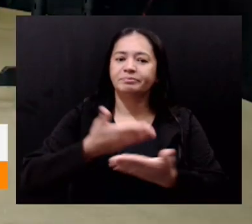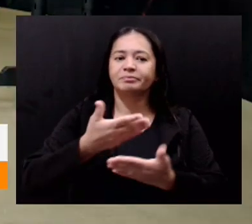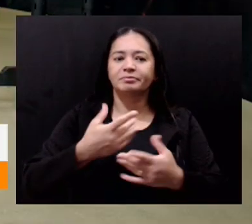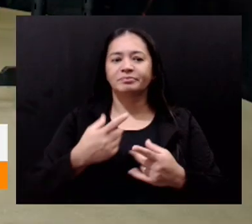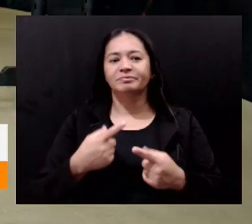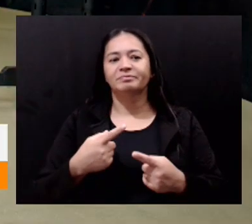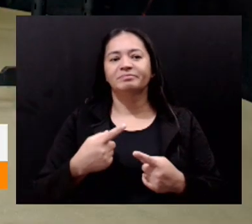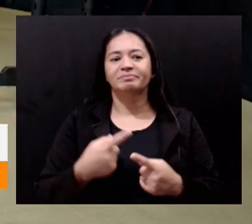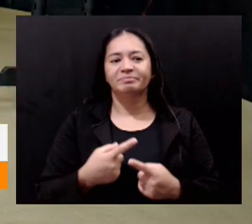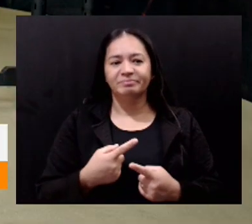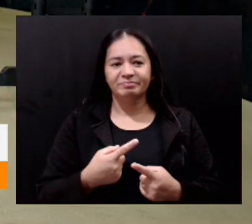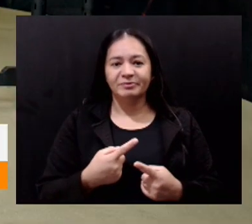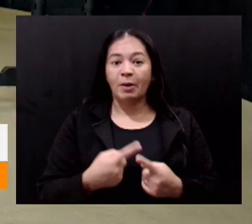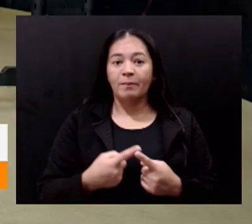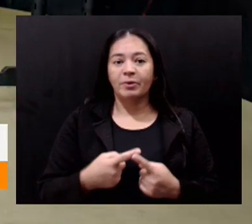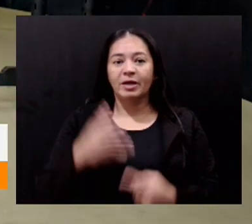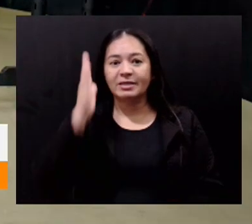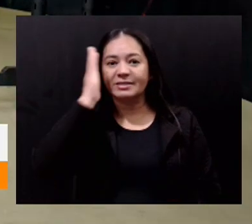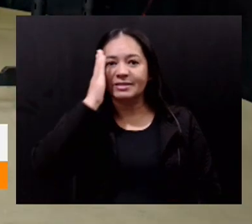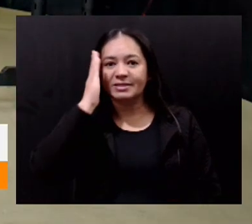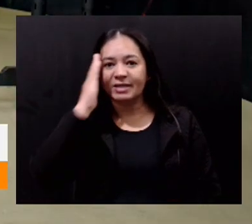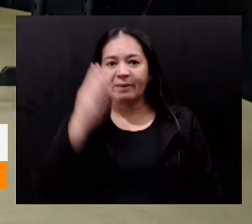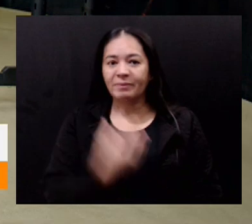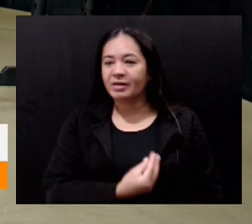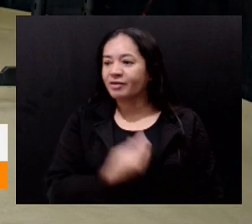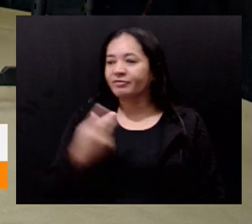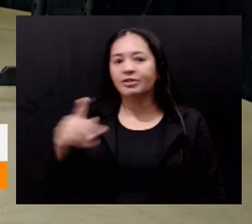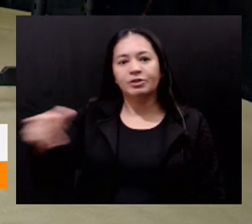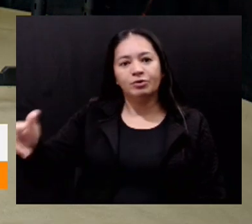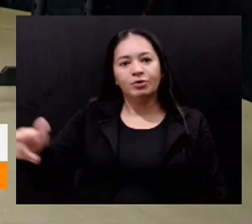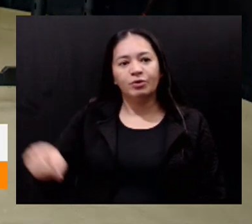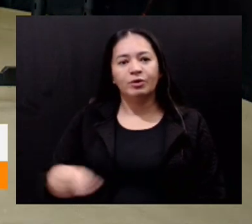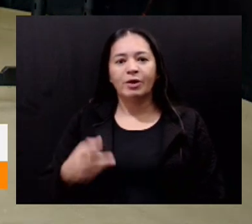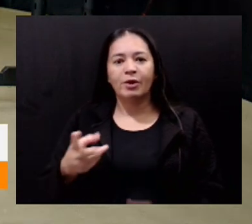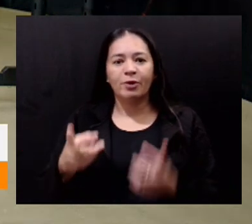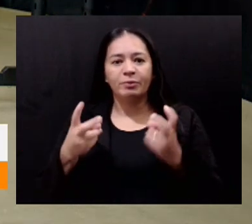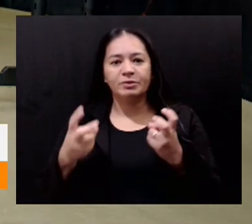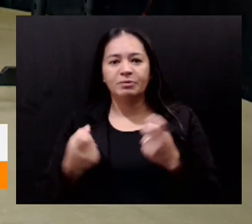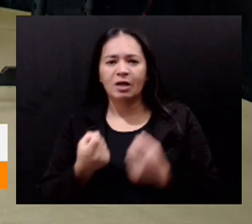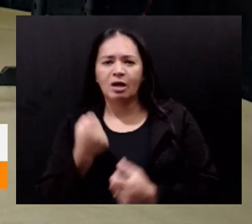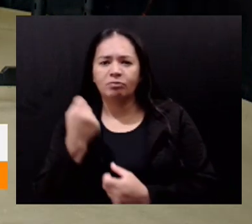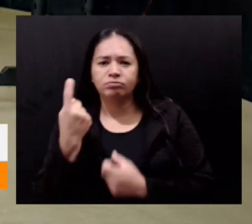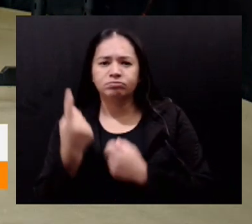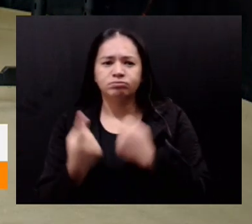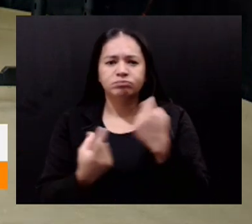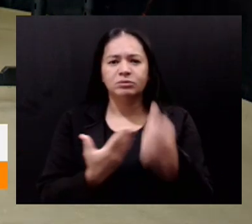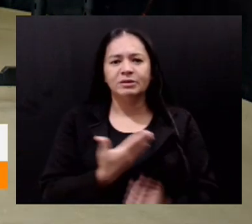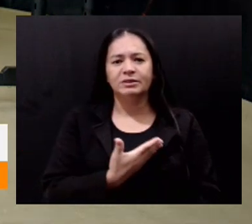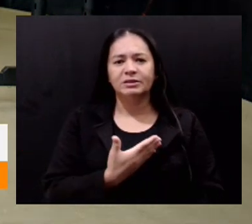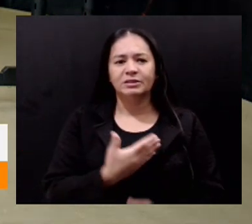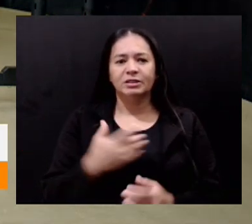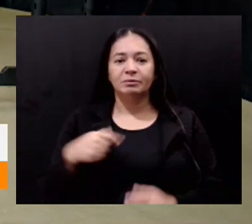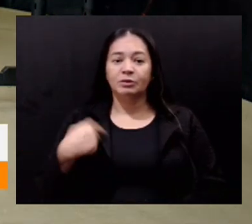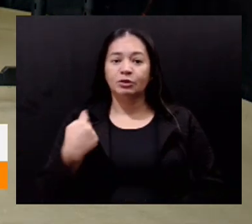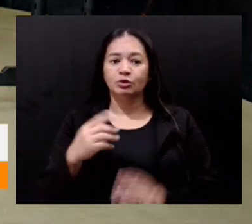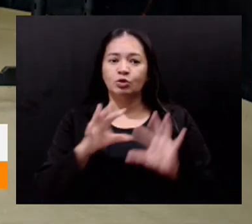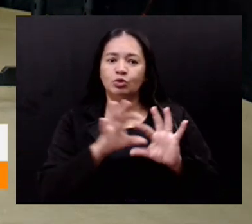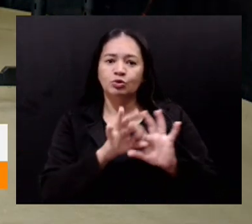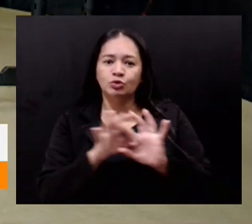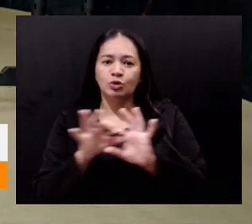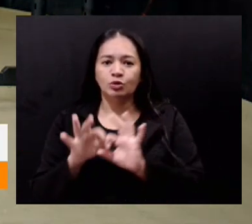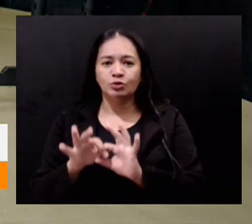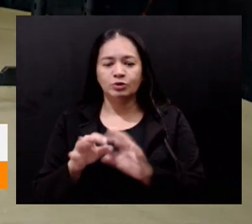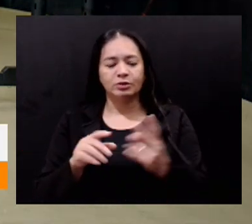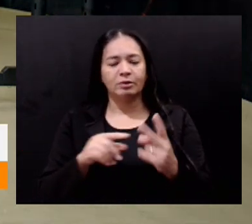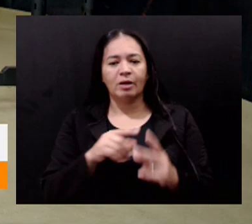saber da vida do outro, né. Eu vejo Isso. muito que algumas amizades, ela entram no nosso contexto, e a pessoa, ela vem, acho que